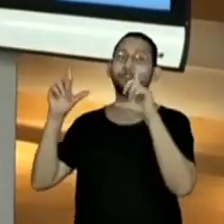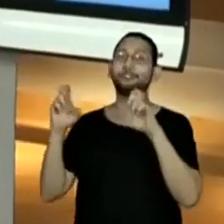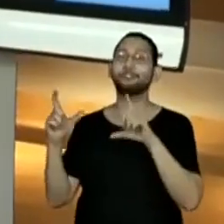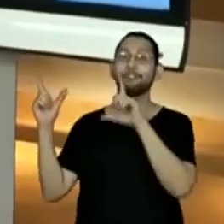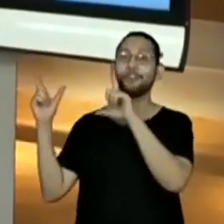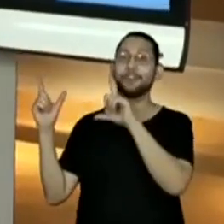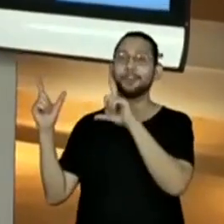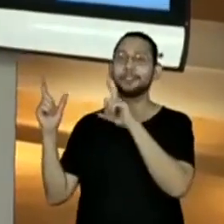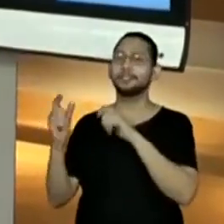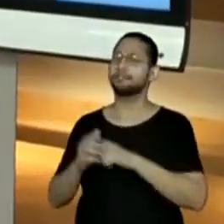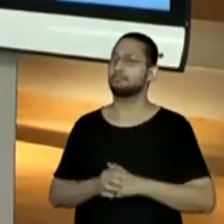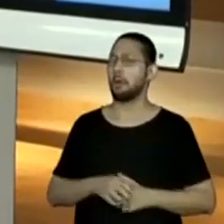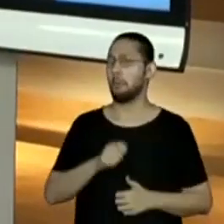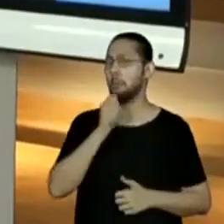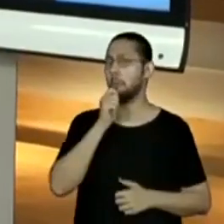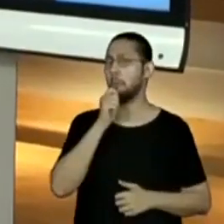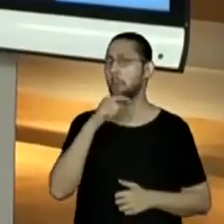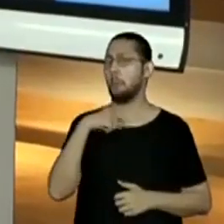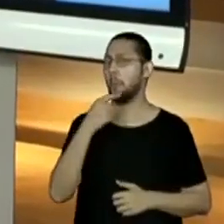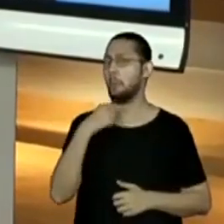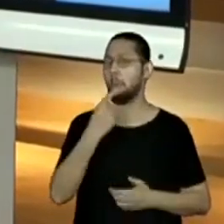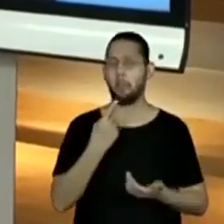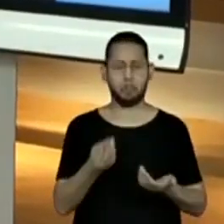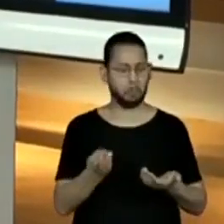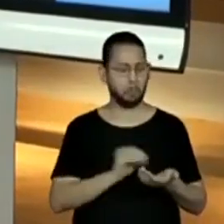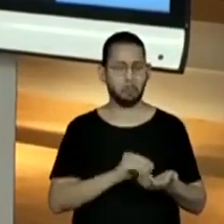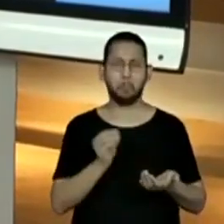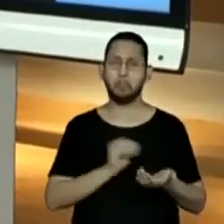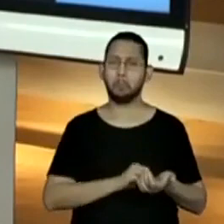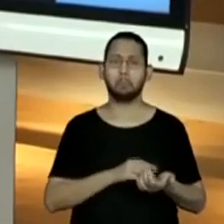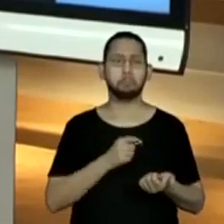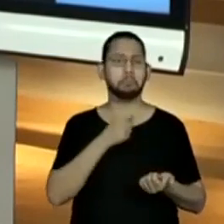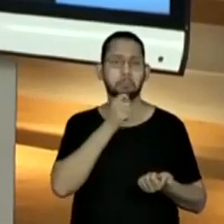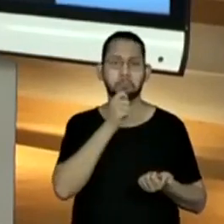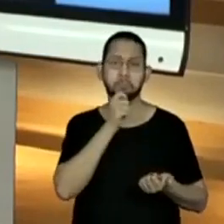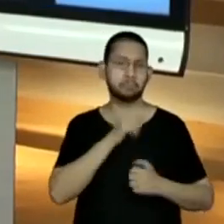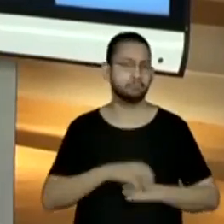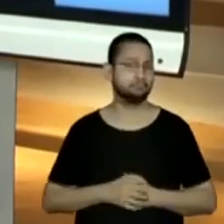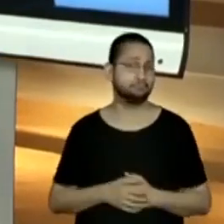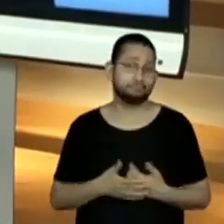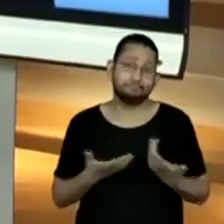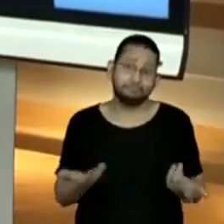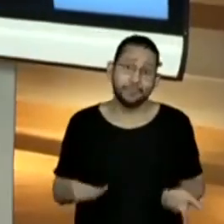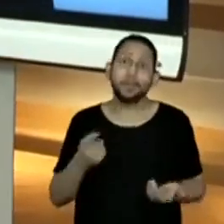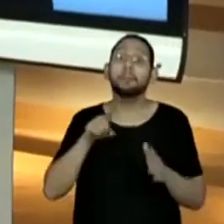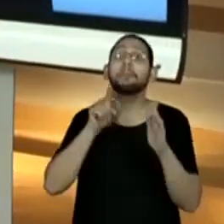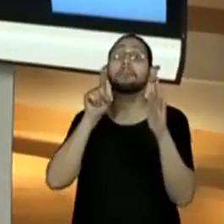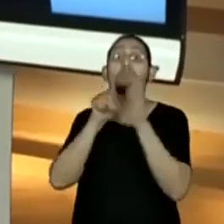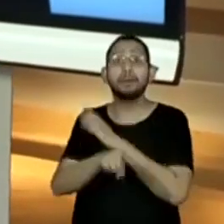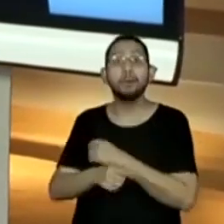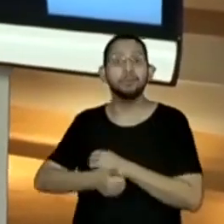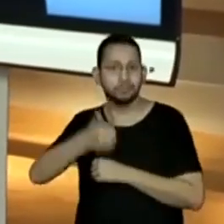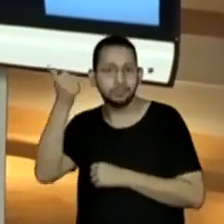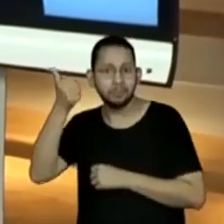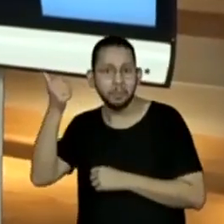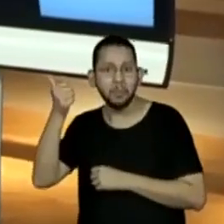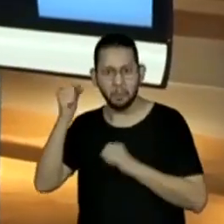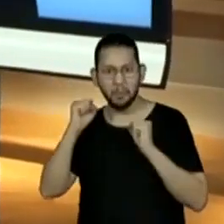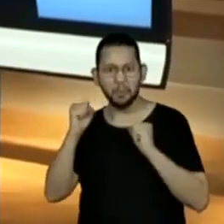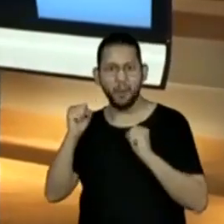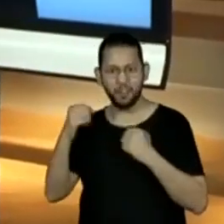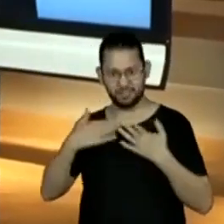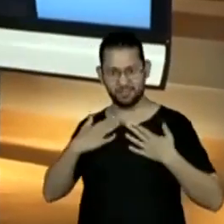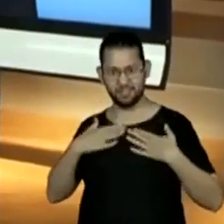Eu não recebi nos comentários se esta imagem aqui, esta pessoa é você.